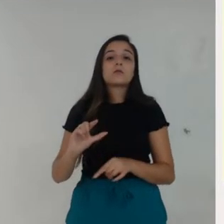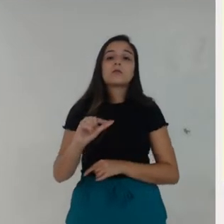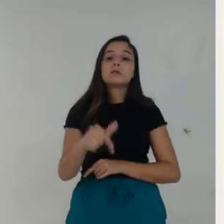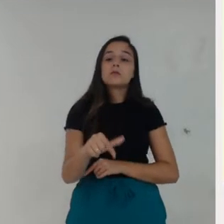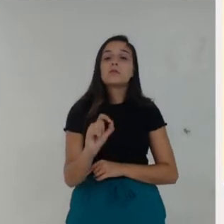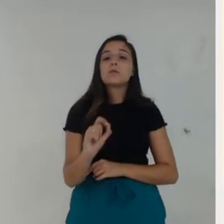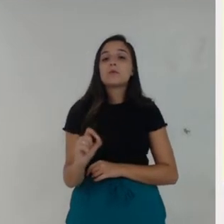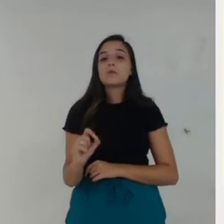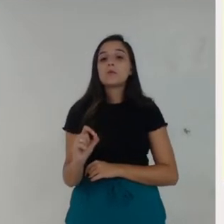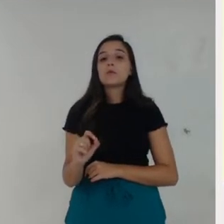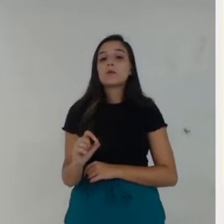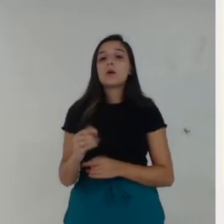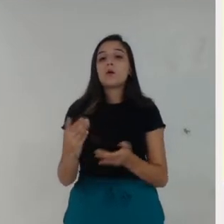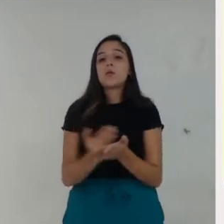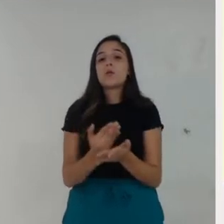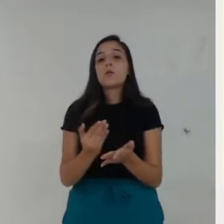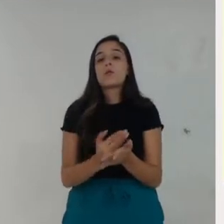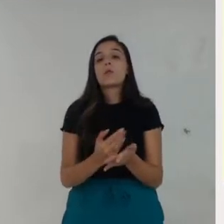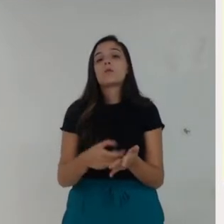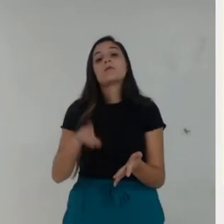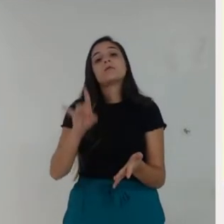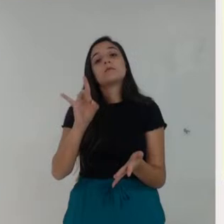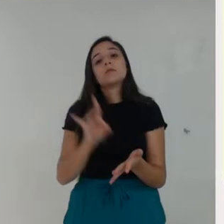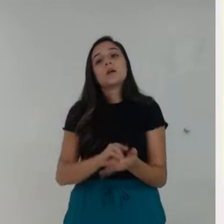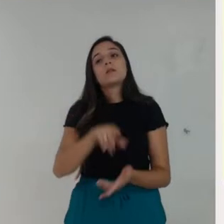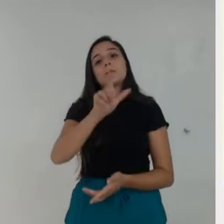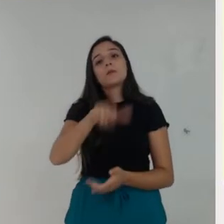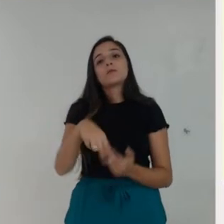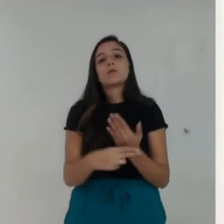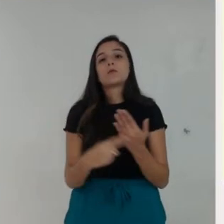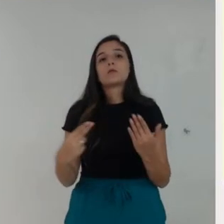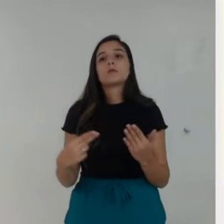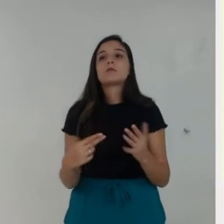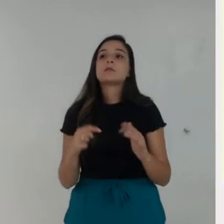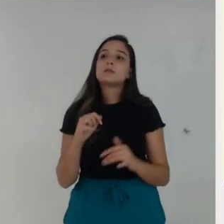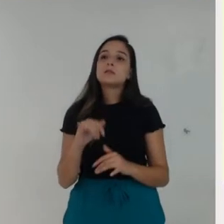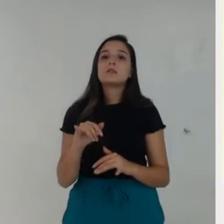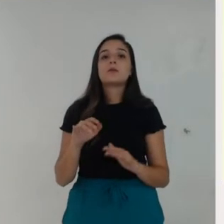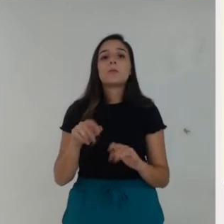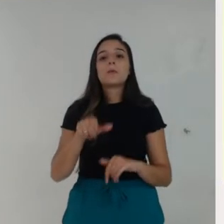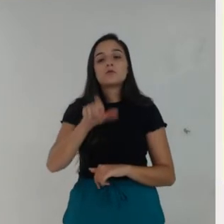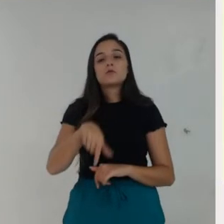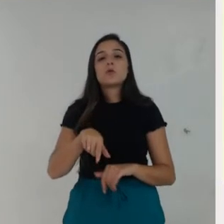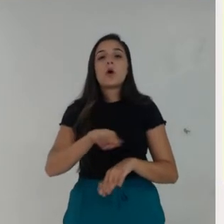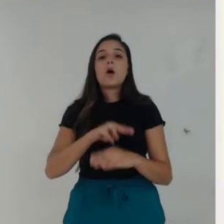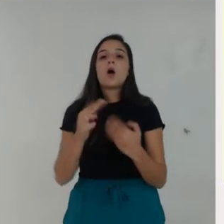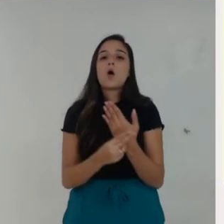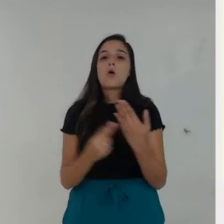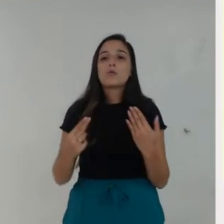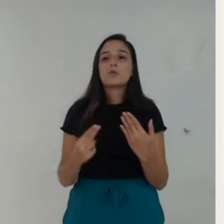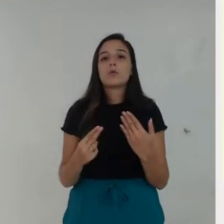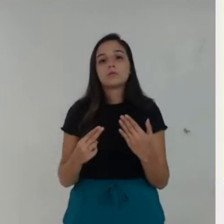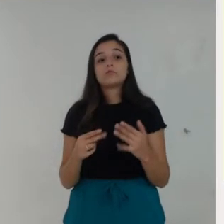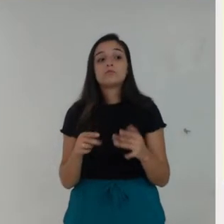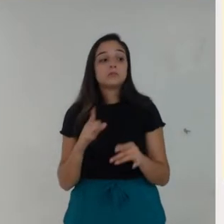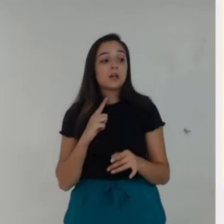posteriormente, da obra própria da pessoa. No caso de pessoas que têm obra própria, às vezes aparecem sem